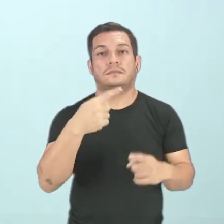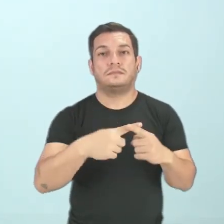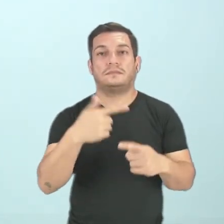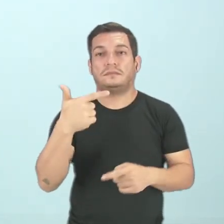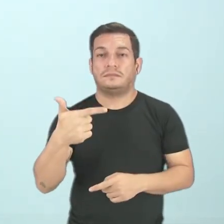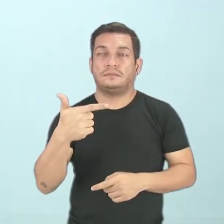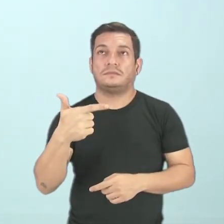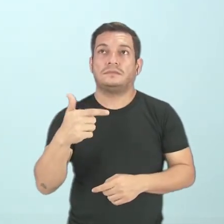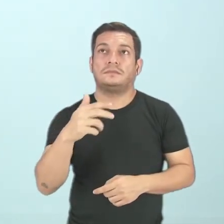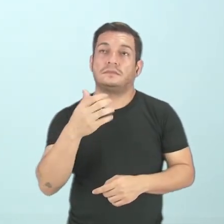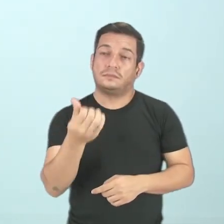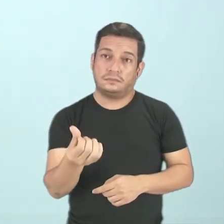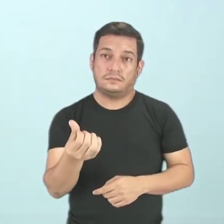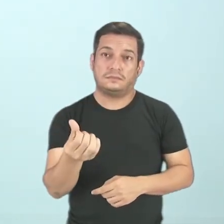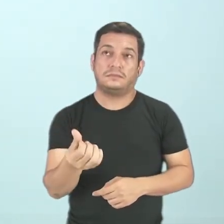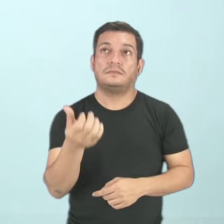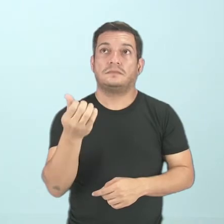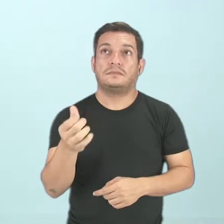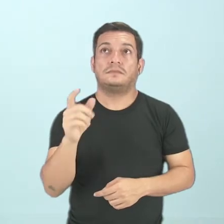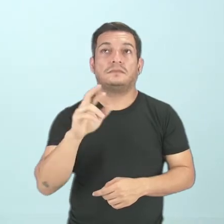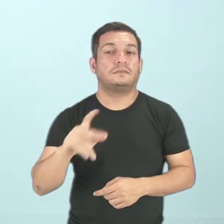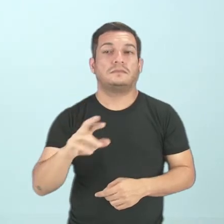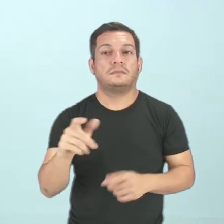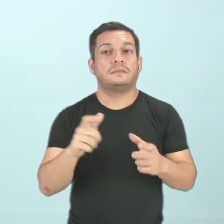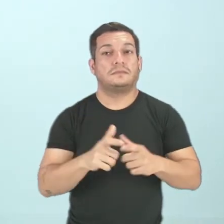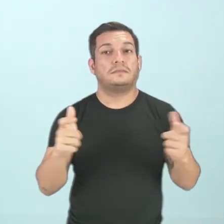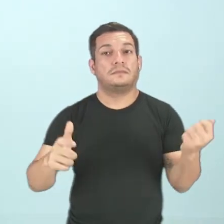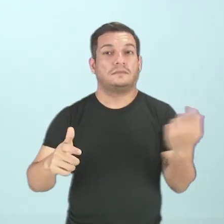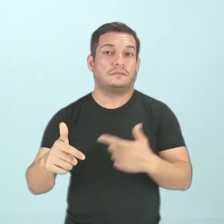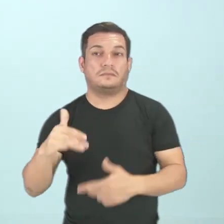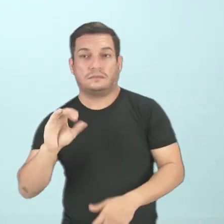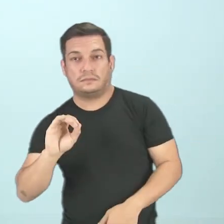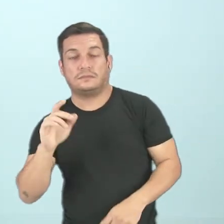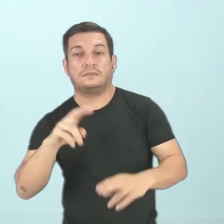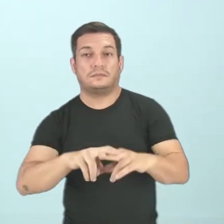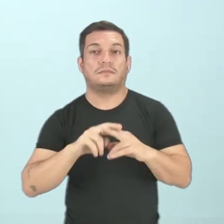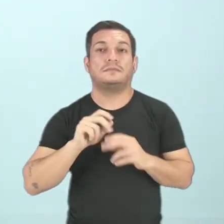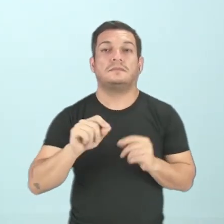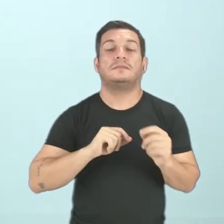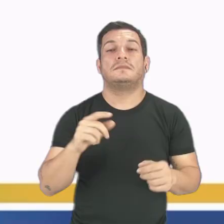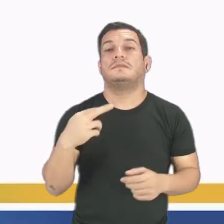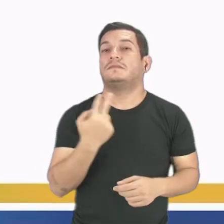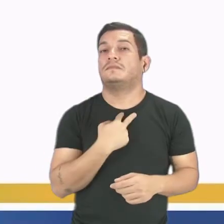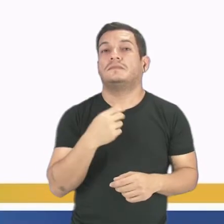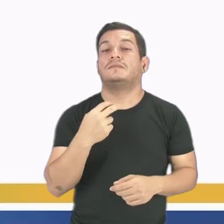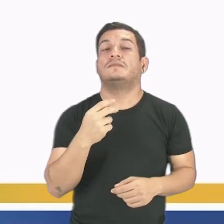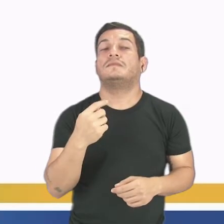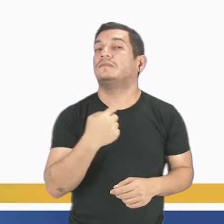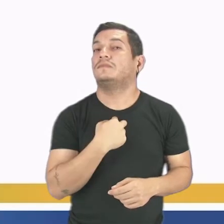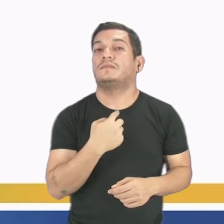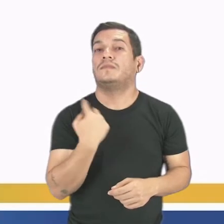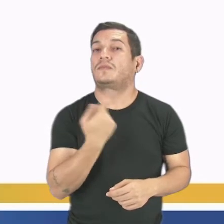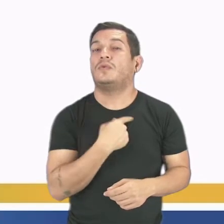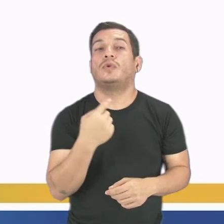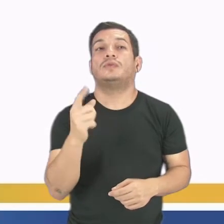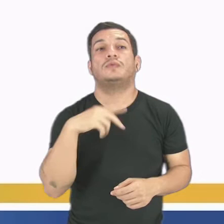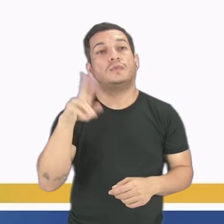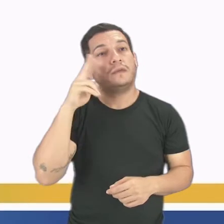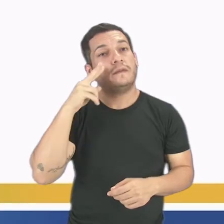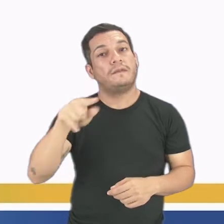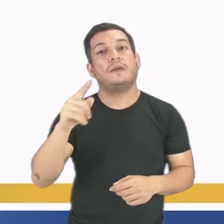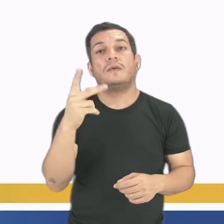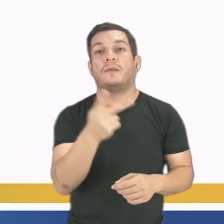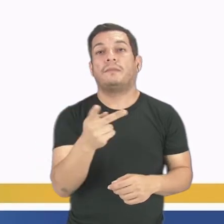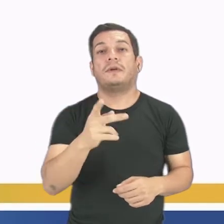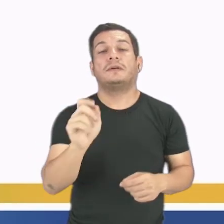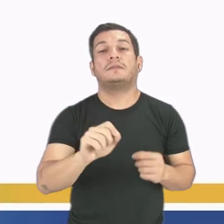vezes 2 nos dá 6. 6 não é maior do que 10. Por isso que nós não vamos observar aqui o